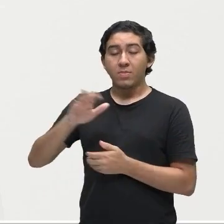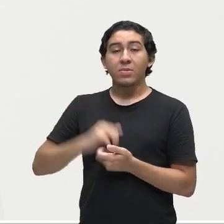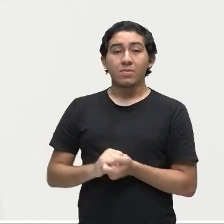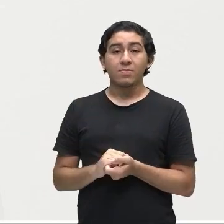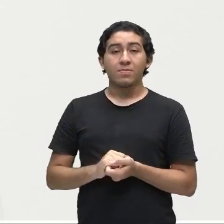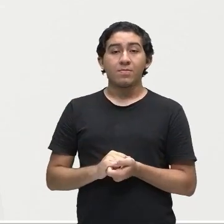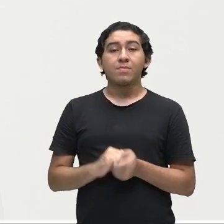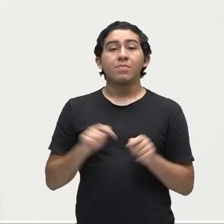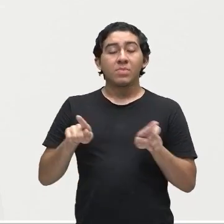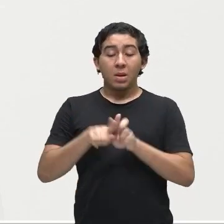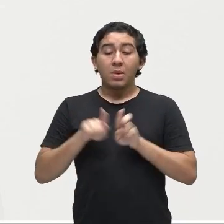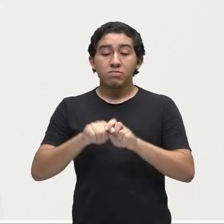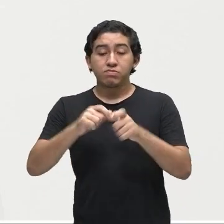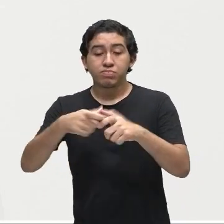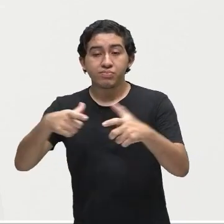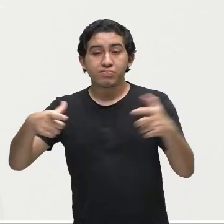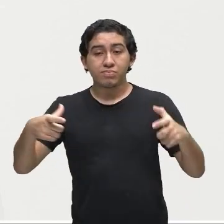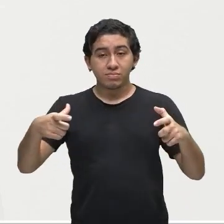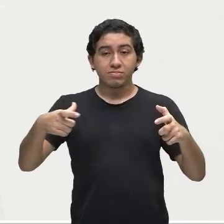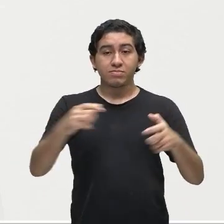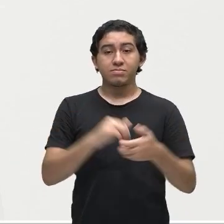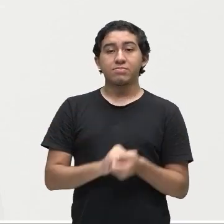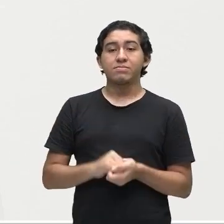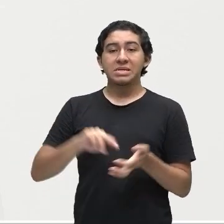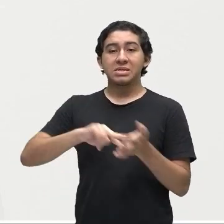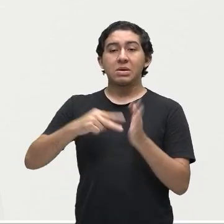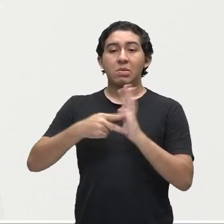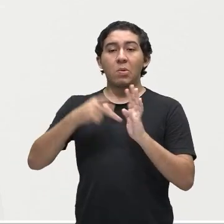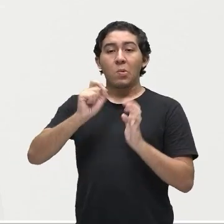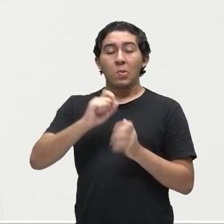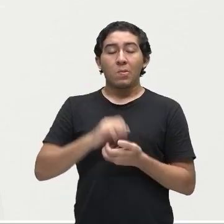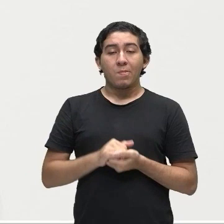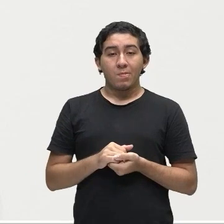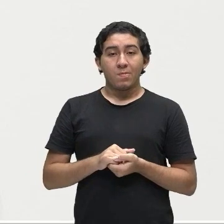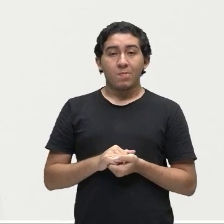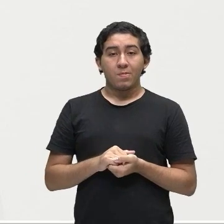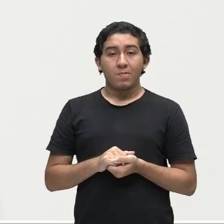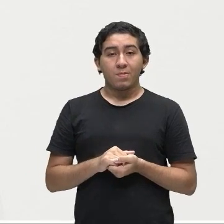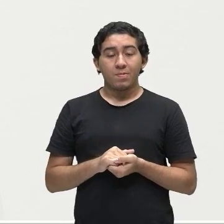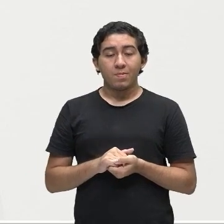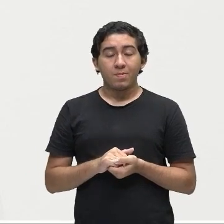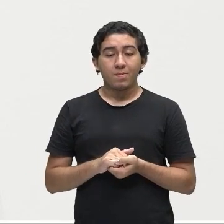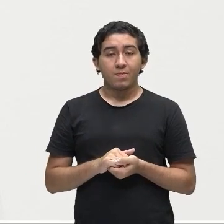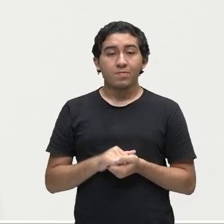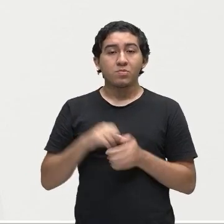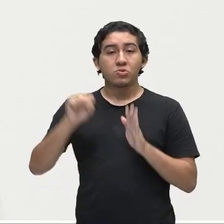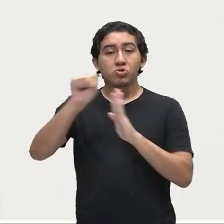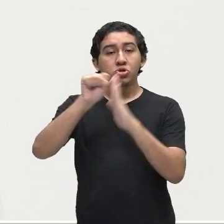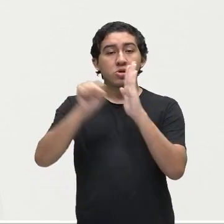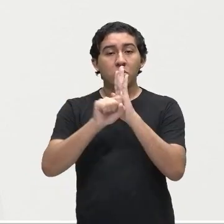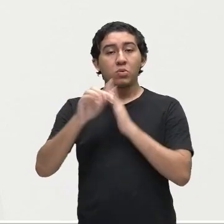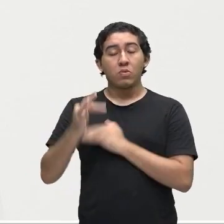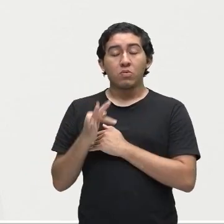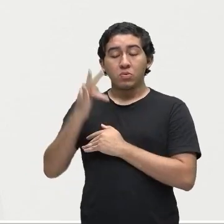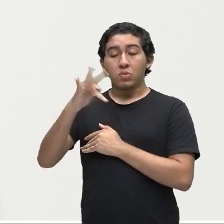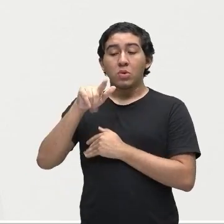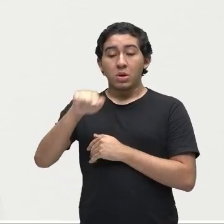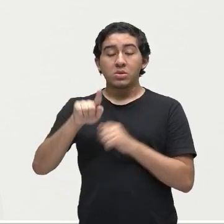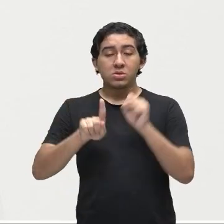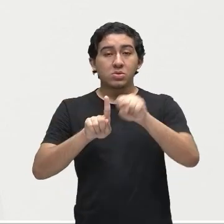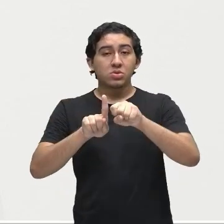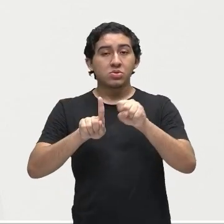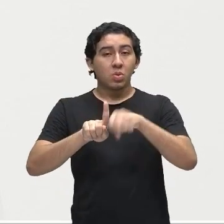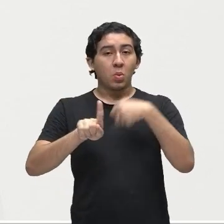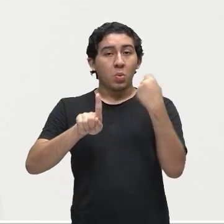ampliaram cada vez mais e isso acabou contribuindo que ao longo dos próximos séculos, essas sociedades